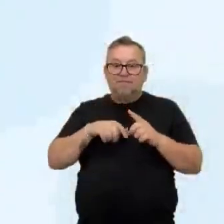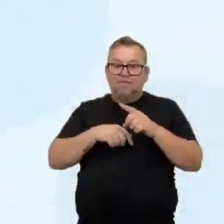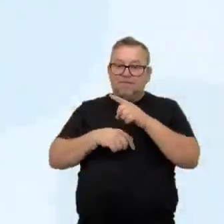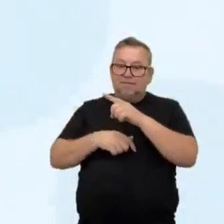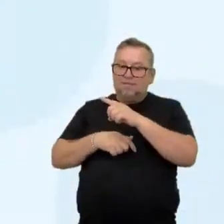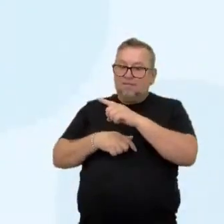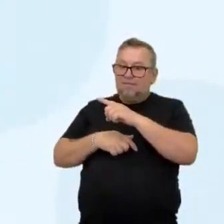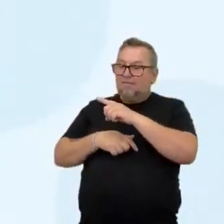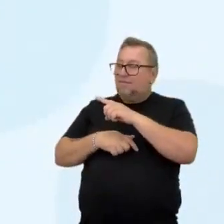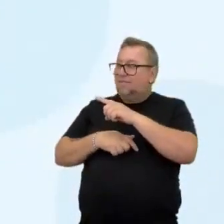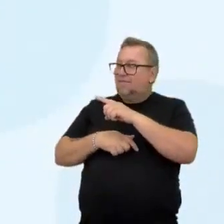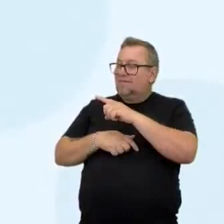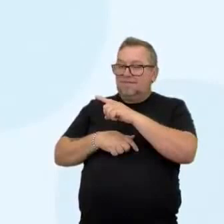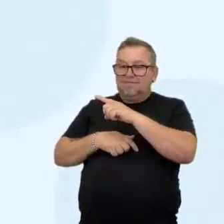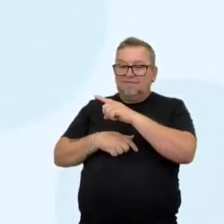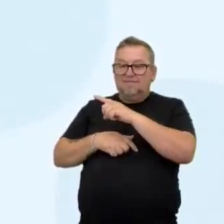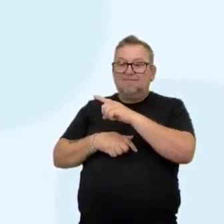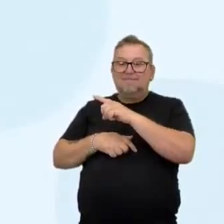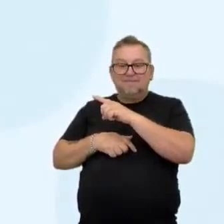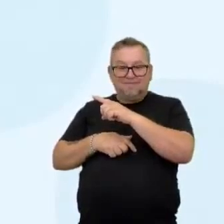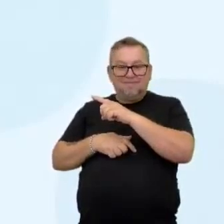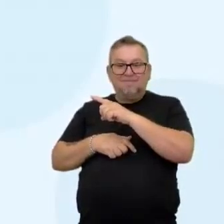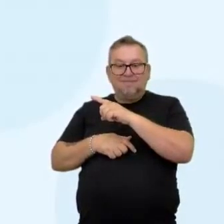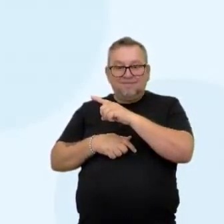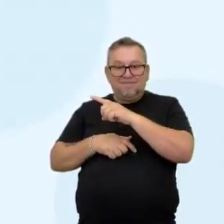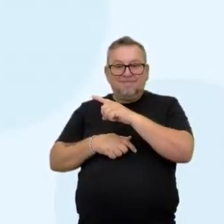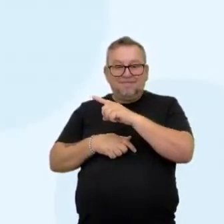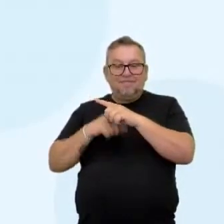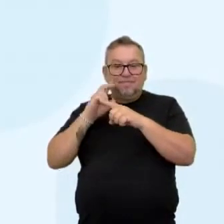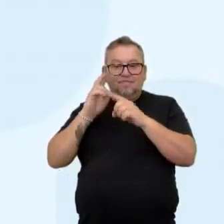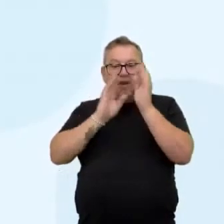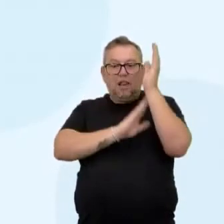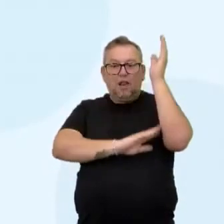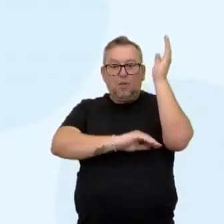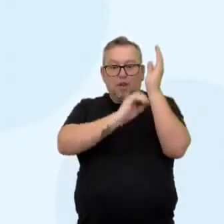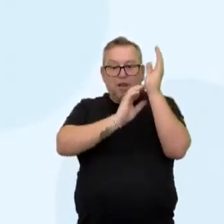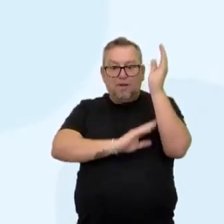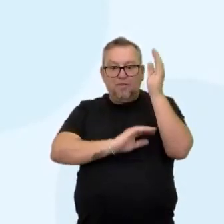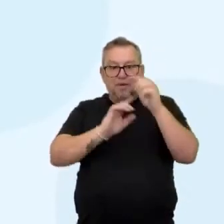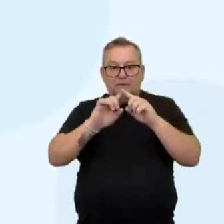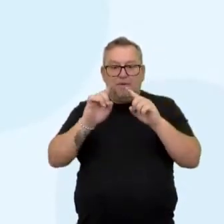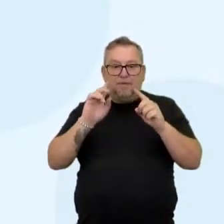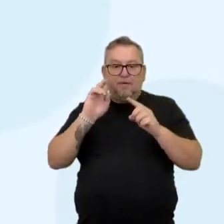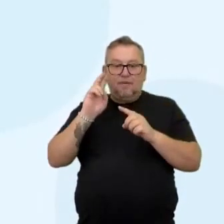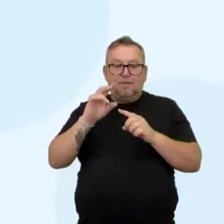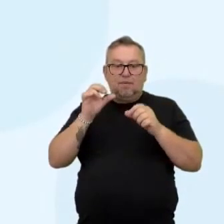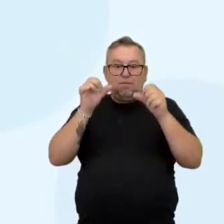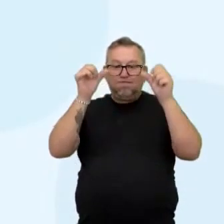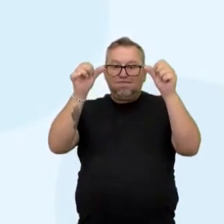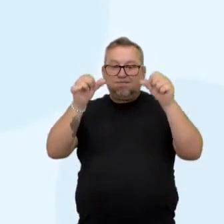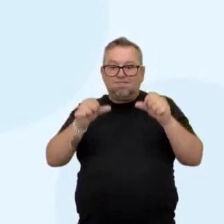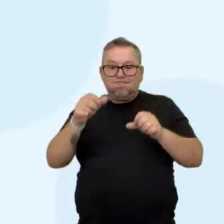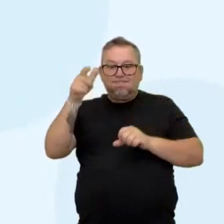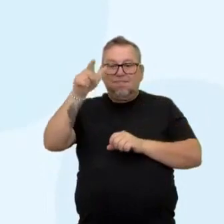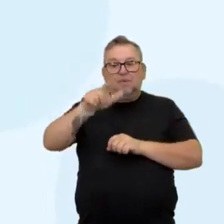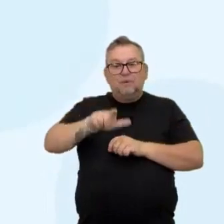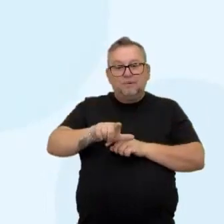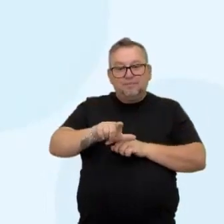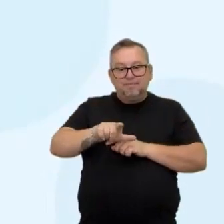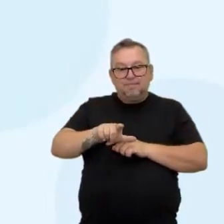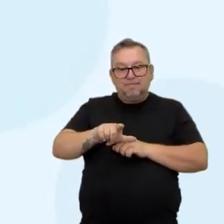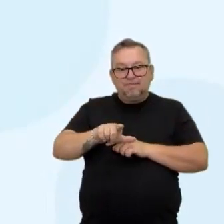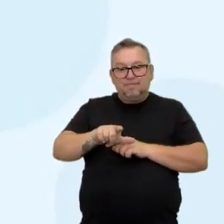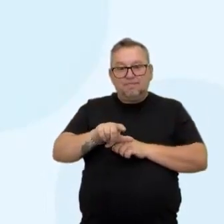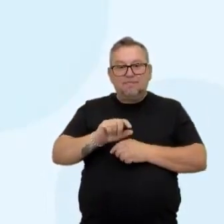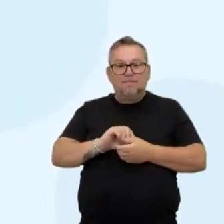de lambe-lambe. Então nós temos uma imagem que ela cobre outros lambe-lambe. Então é um